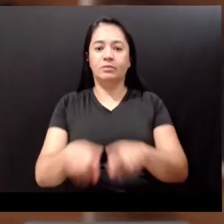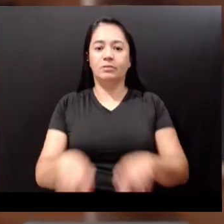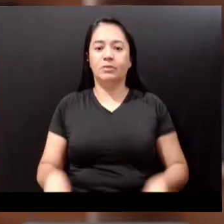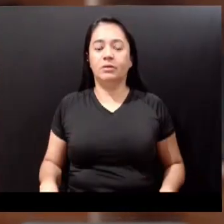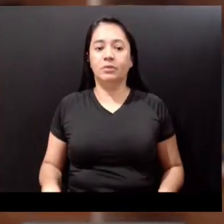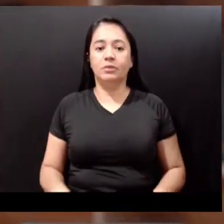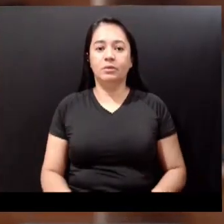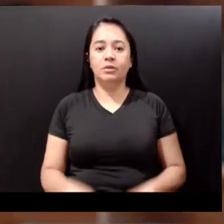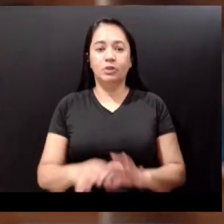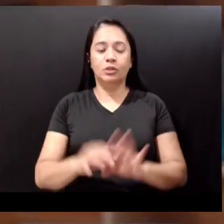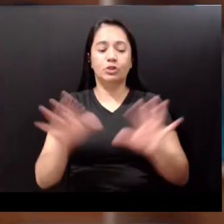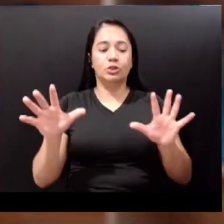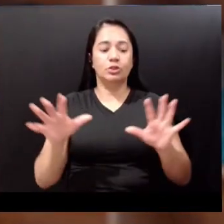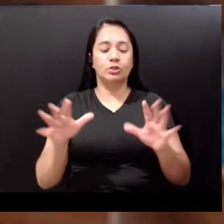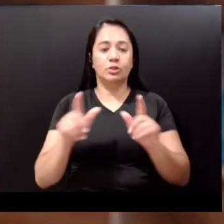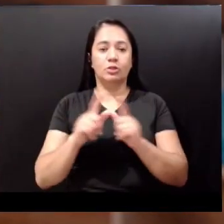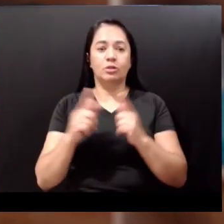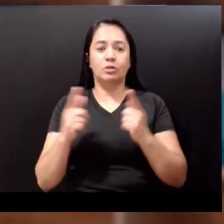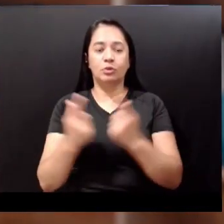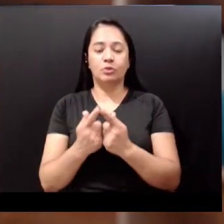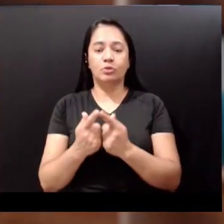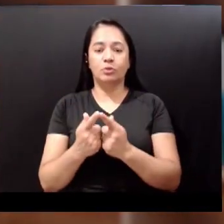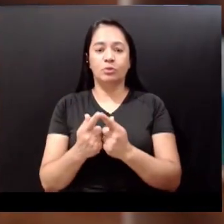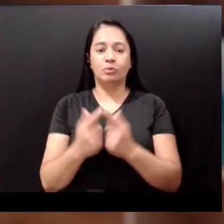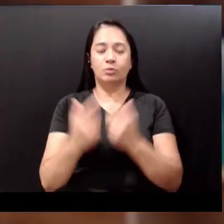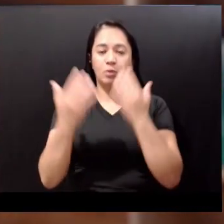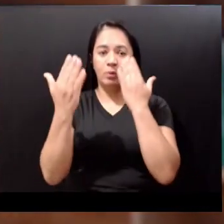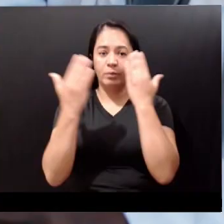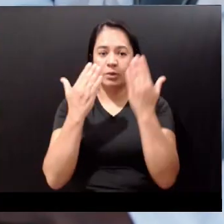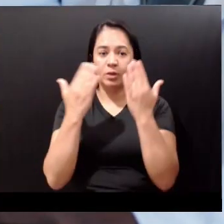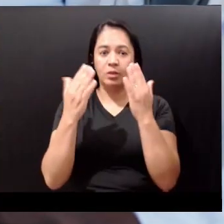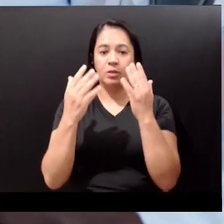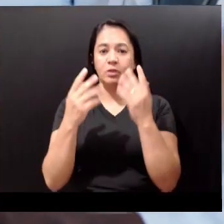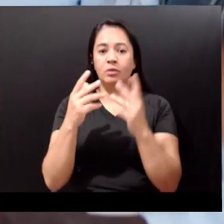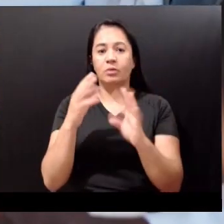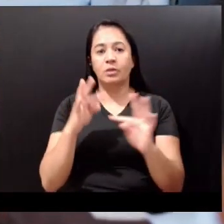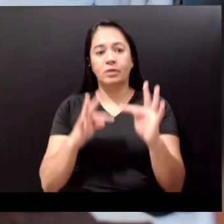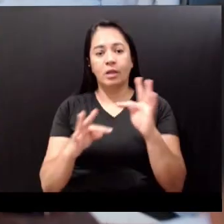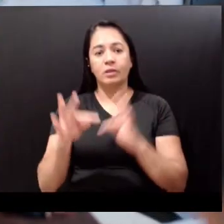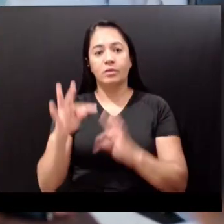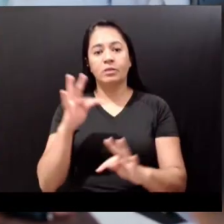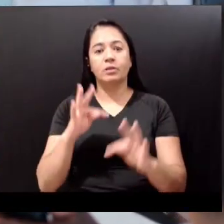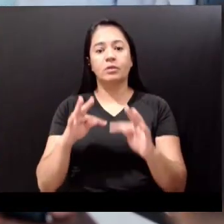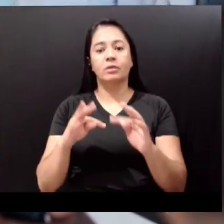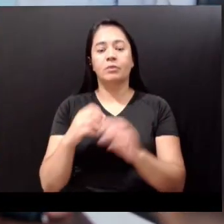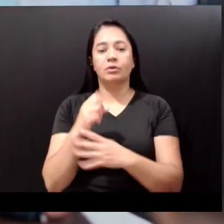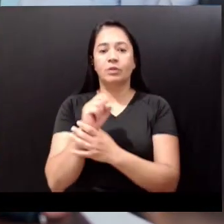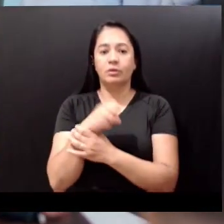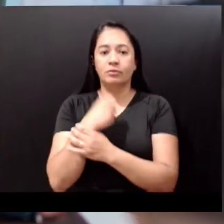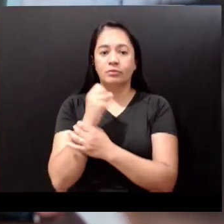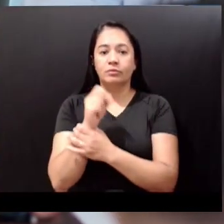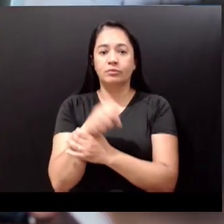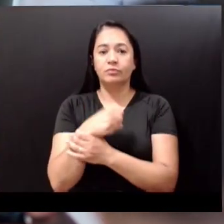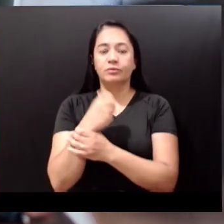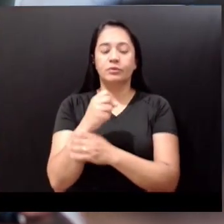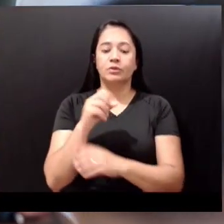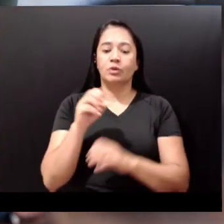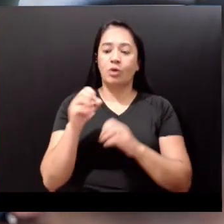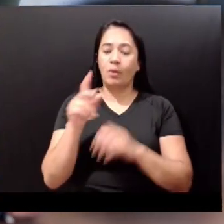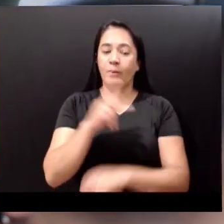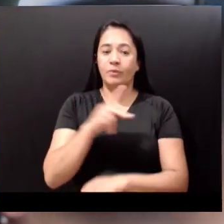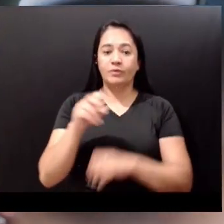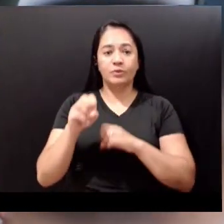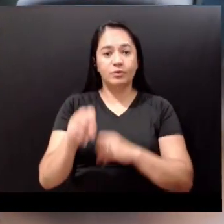a disponibilidade de equipes multidisciplinares com psicólogos, terapeutas ocupacionais, fisioterapeutas,